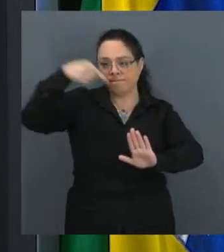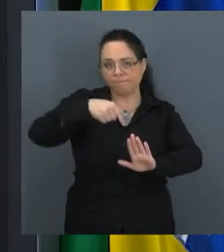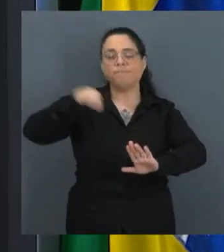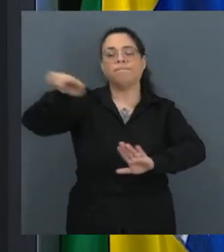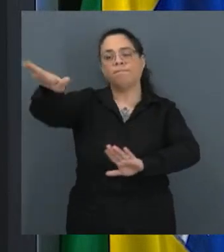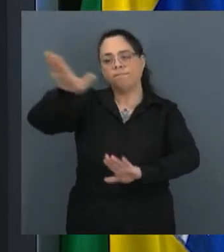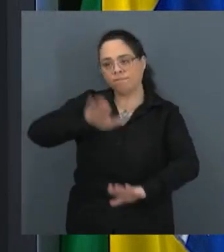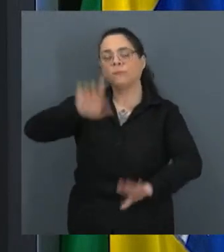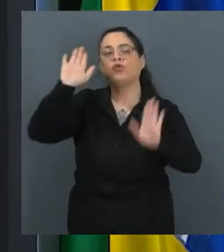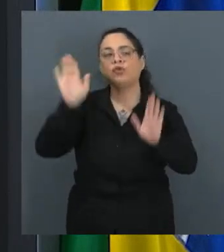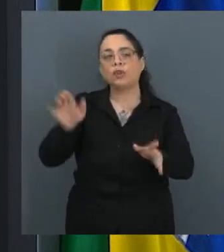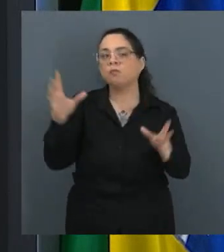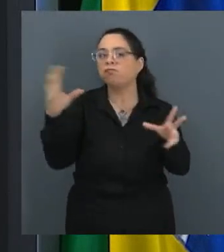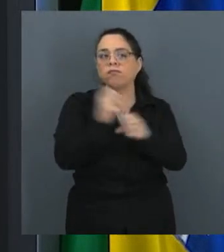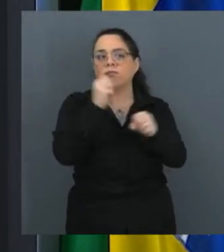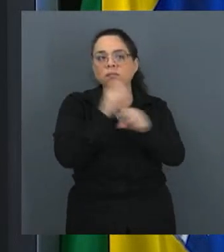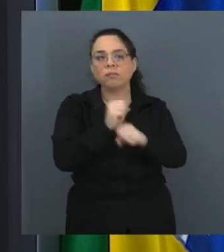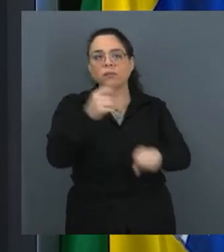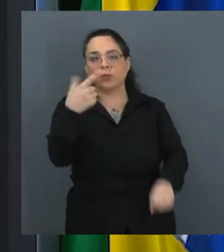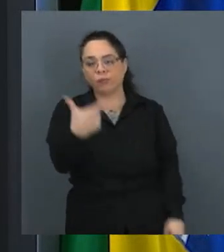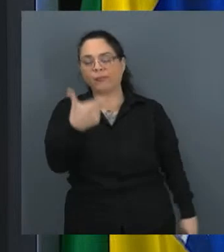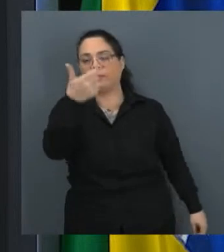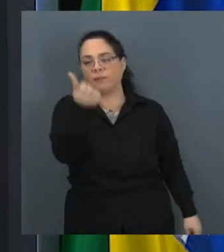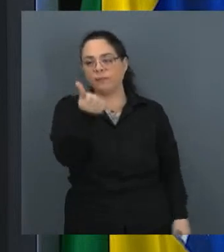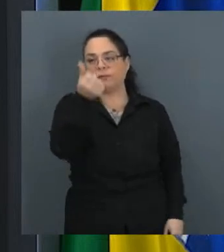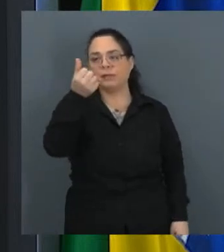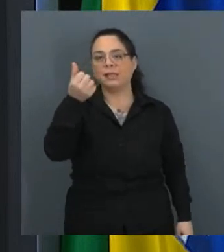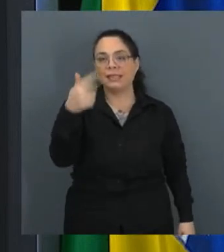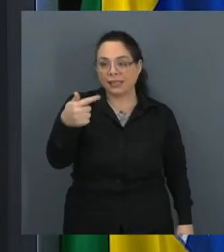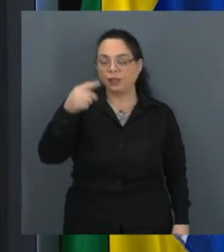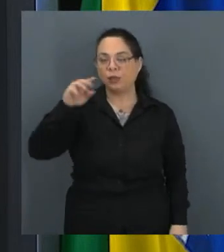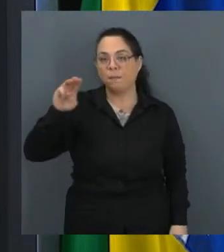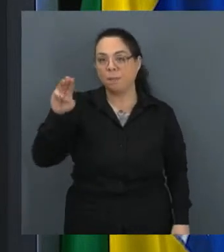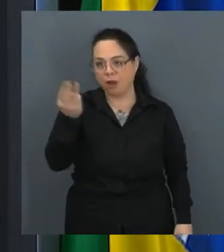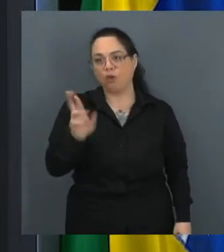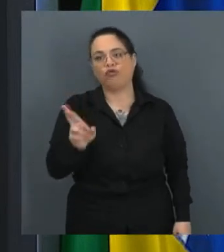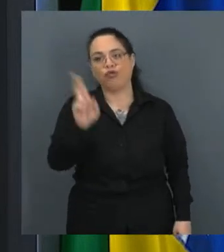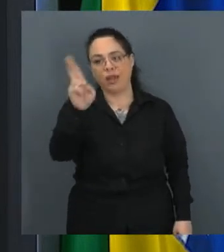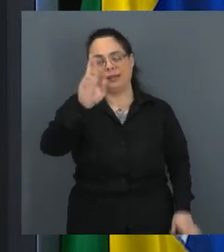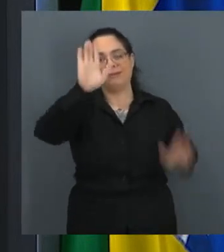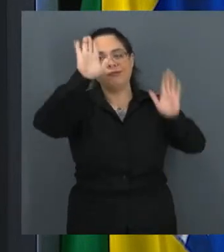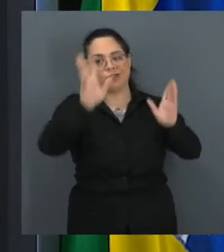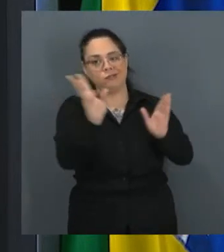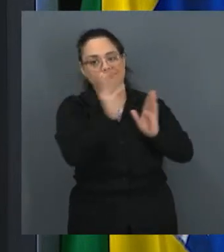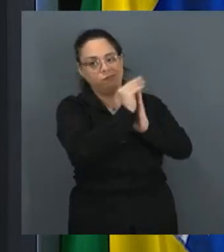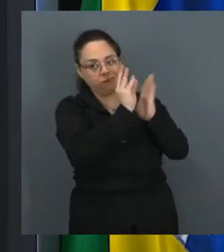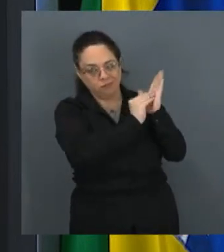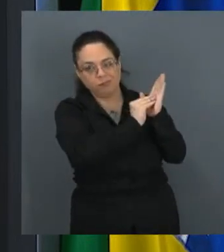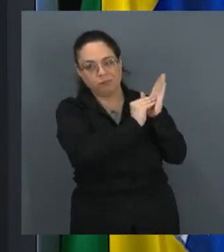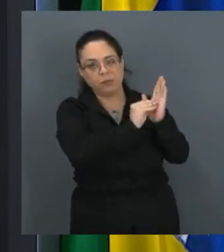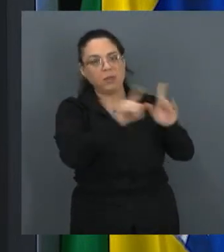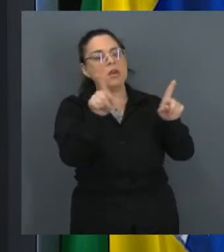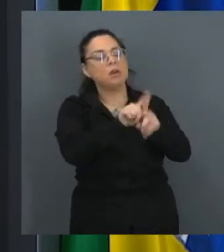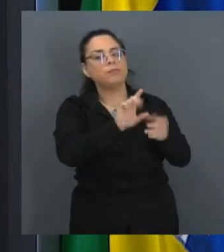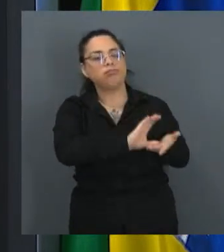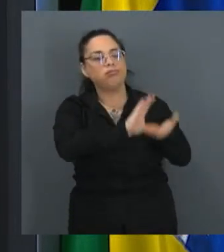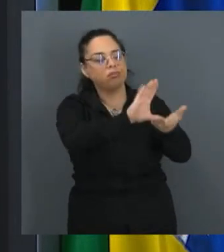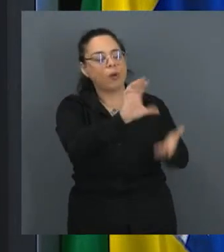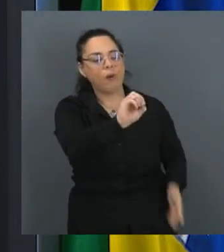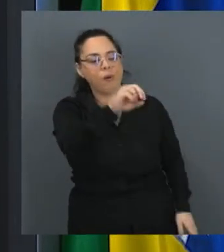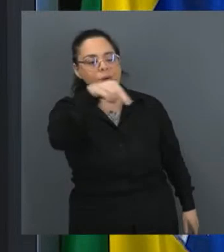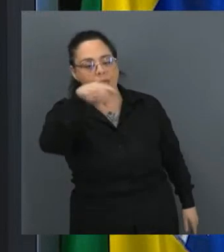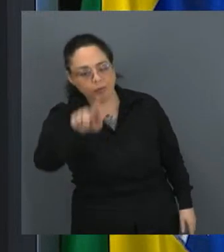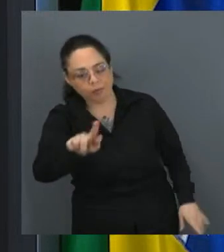explicar, foram 267 milhões de reais investidos em ONGs e veículos